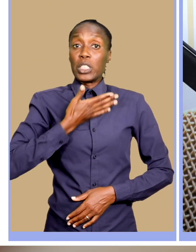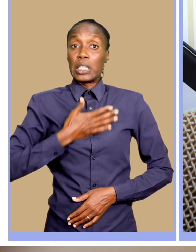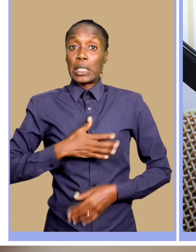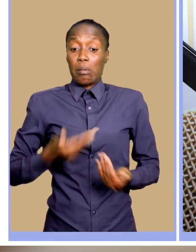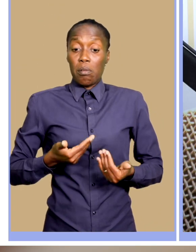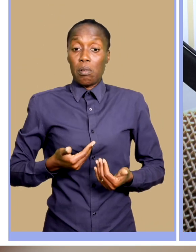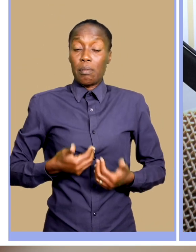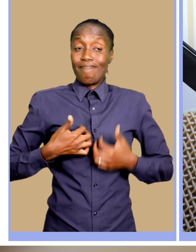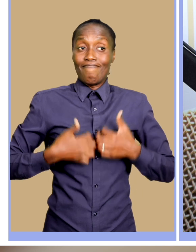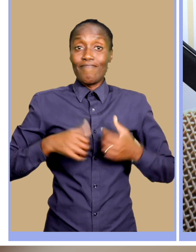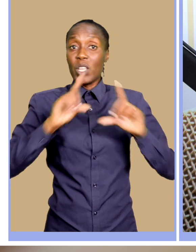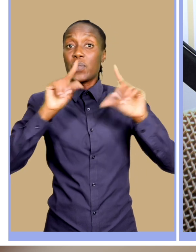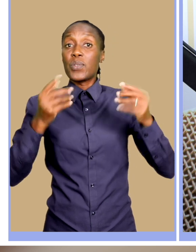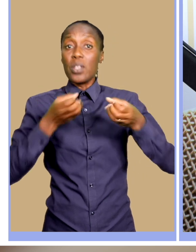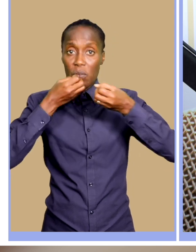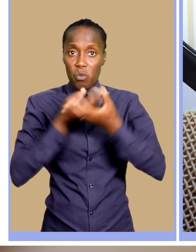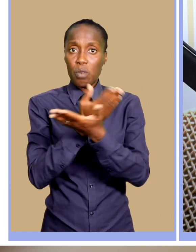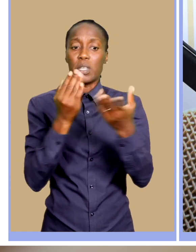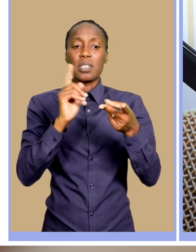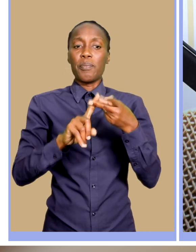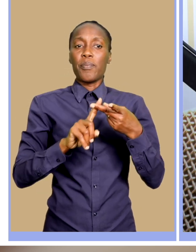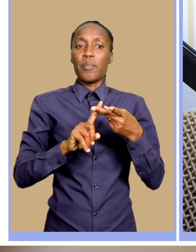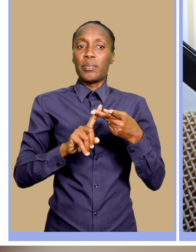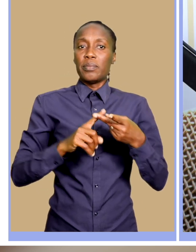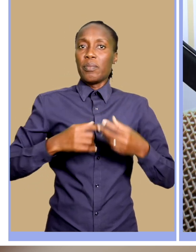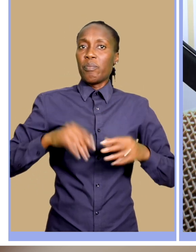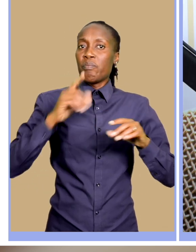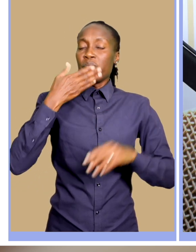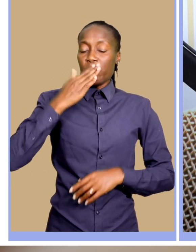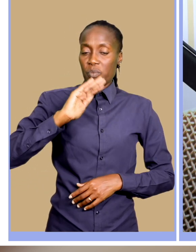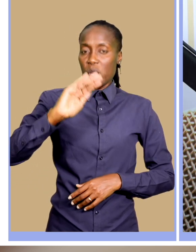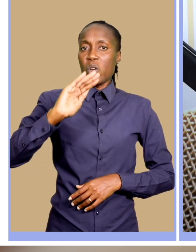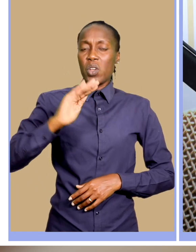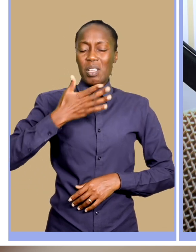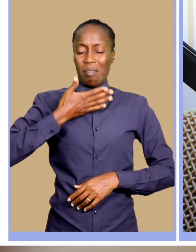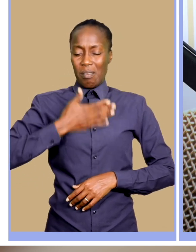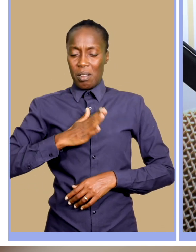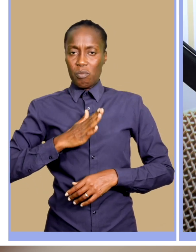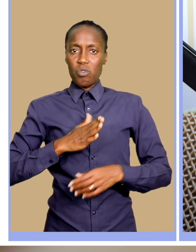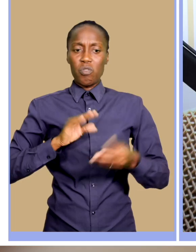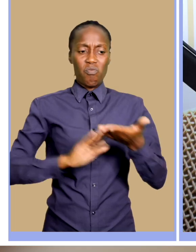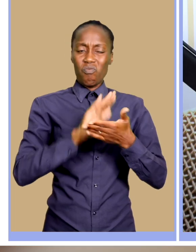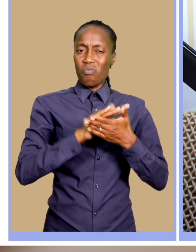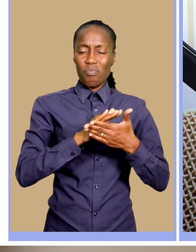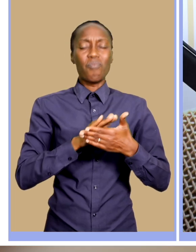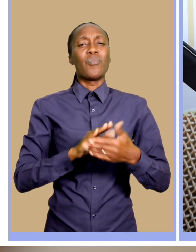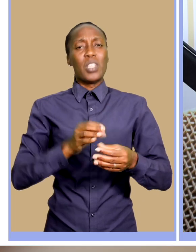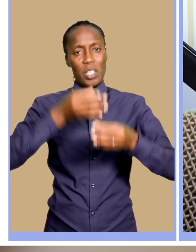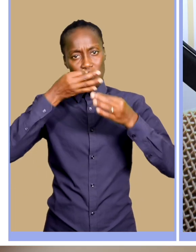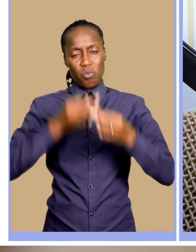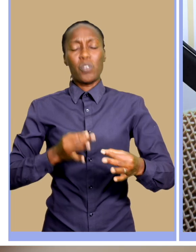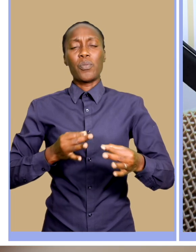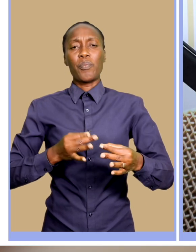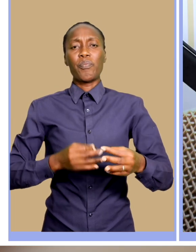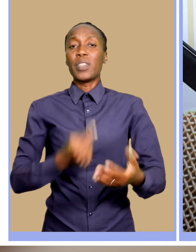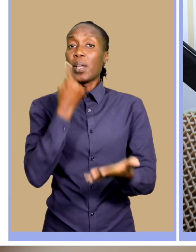gerar alerta, a nossa necessidade é melhorar a barreira física. Então, ficaria bem mais claro